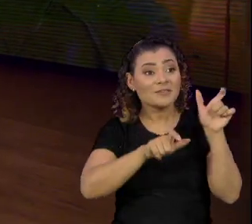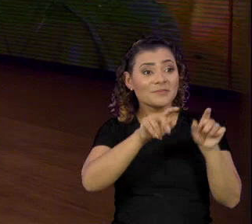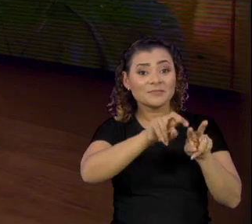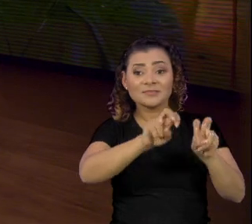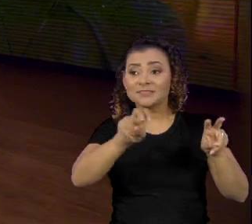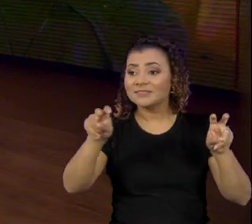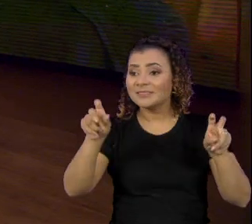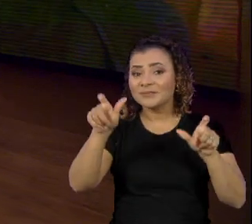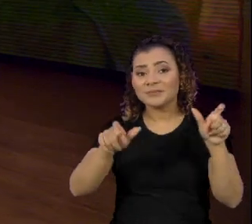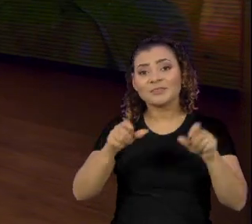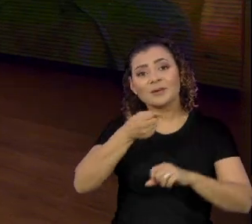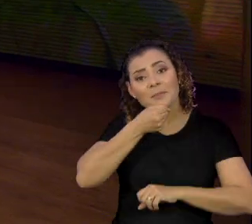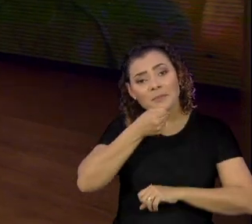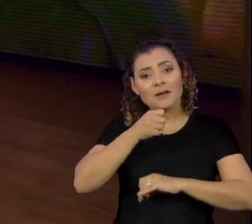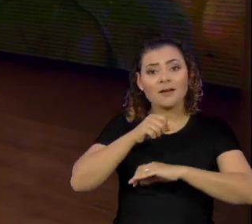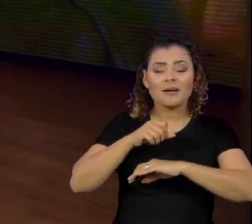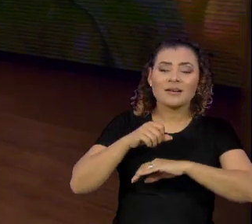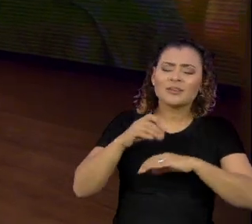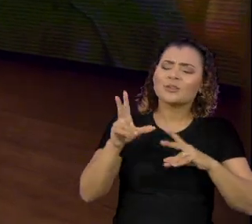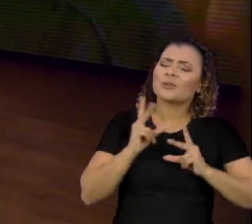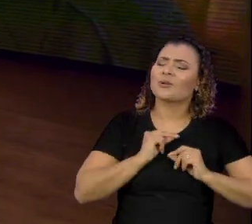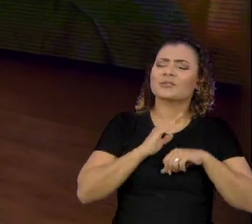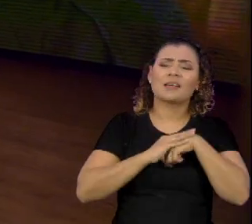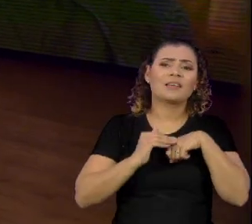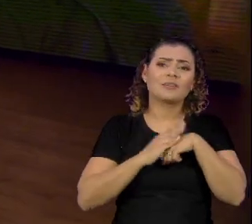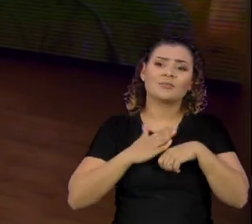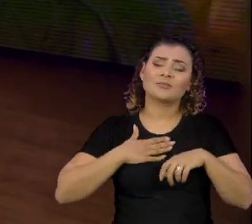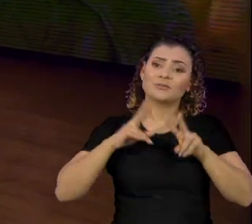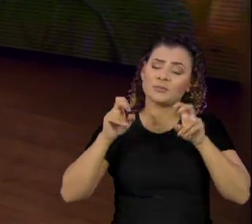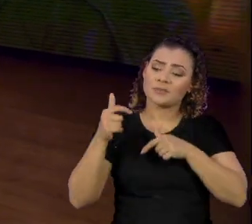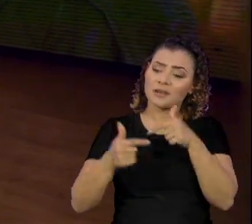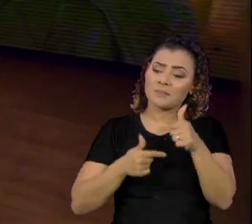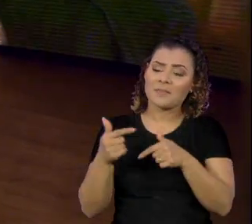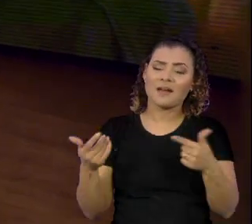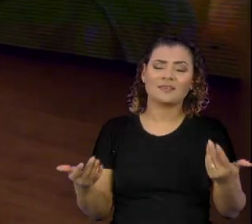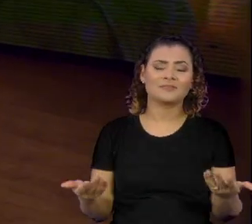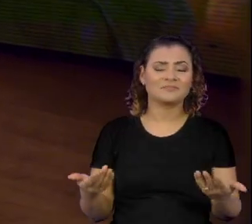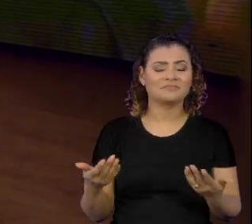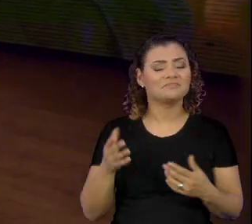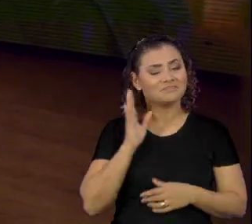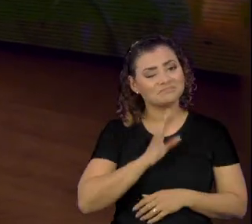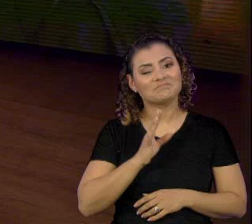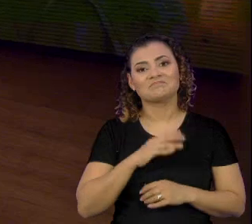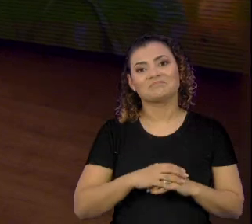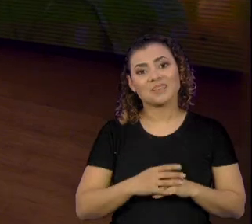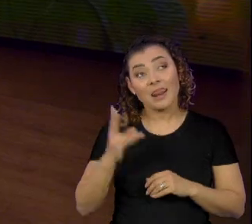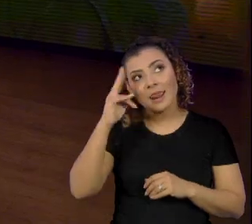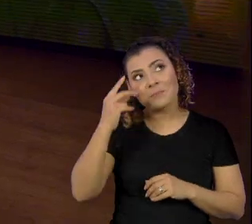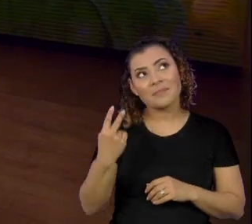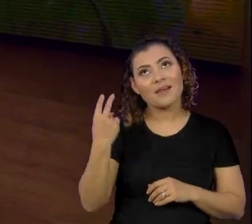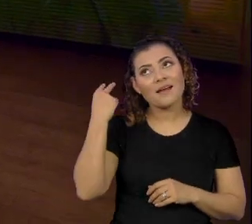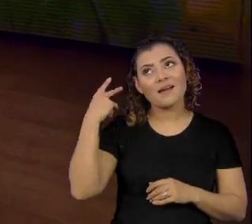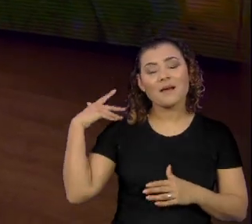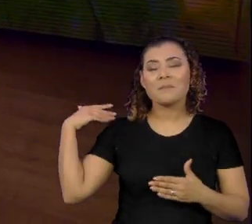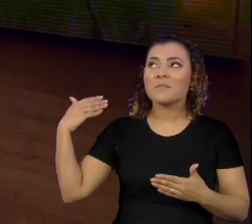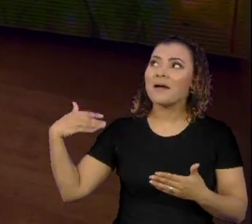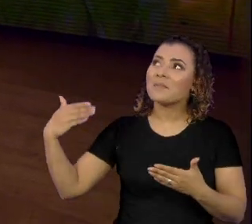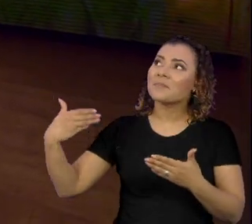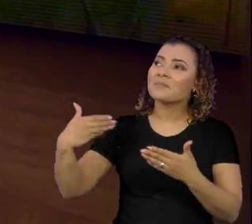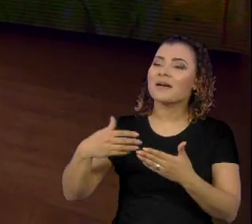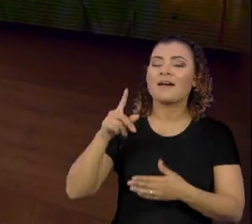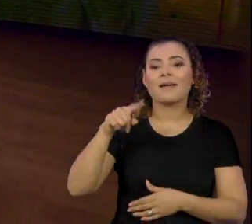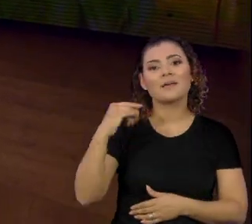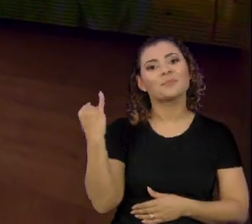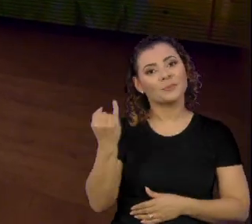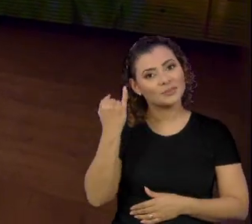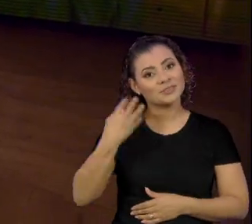pessoas falando de forma tão carinhosa também sobre o nosso trabalho, a gente poder relembrar também a trajetória é sempre